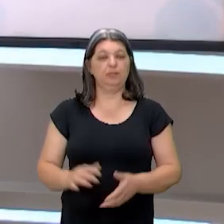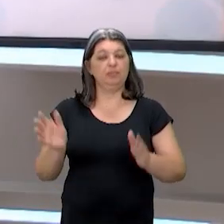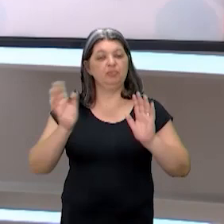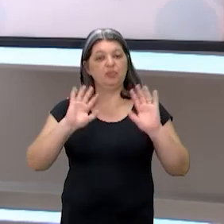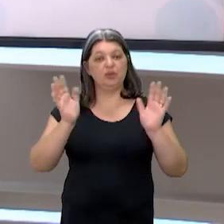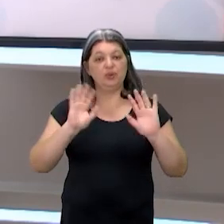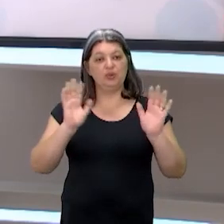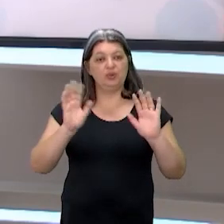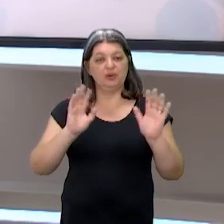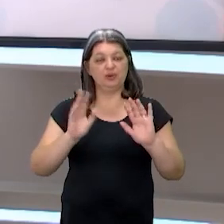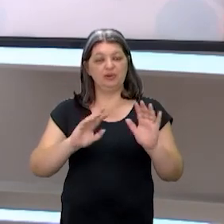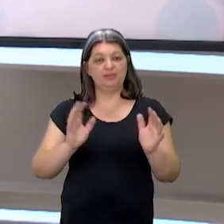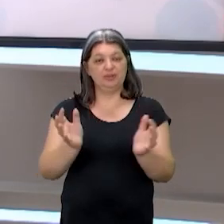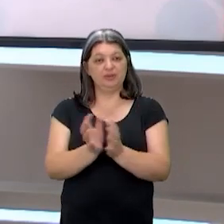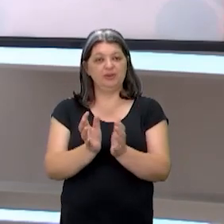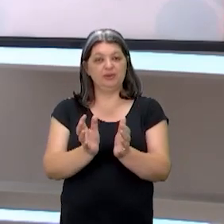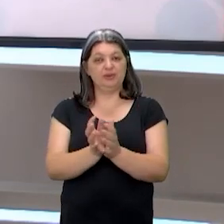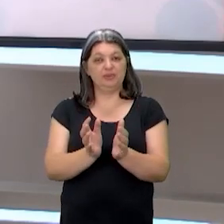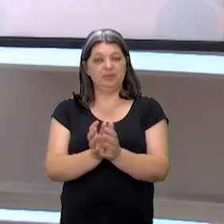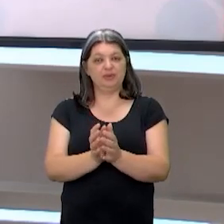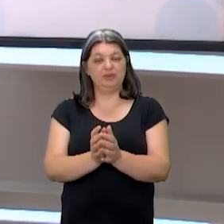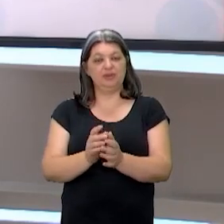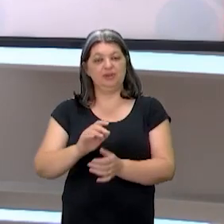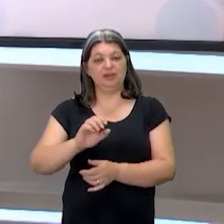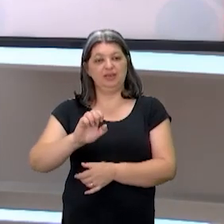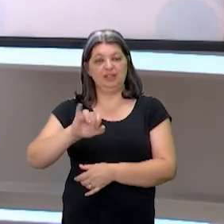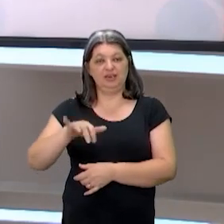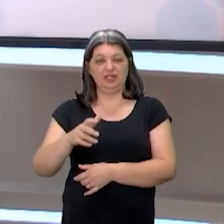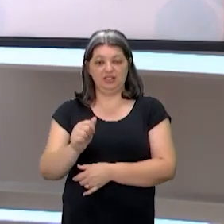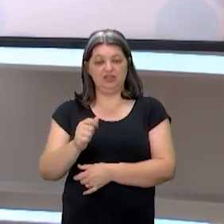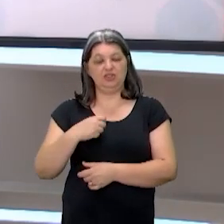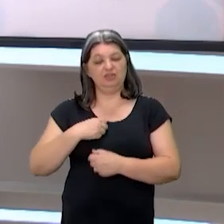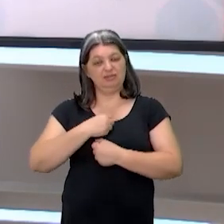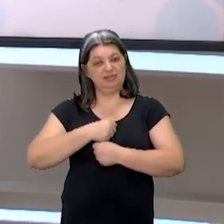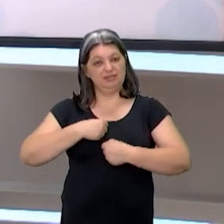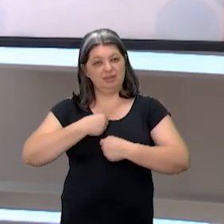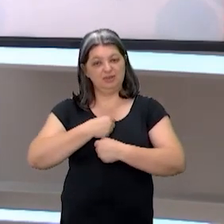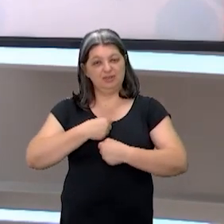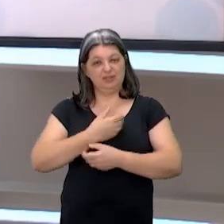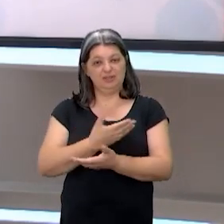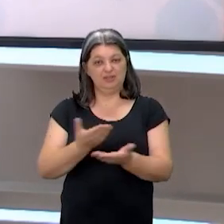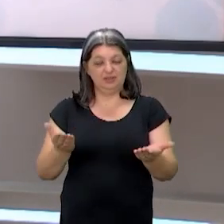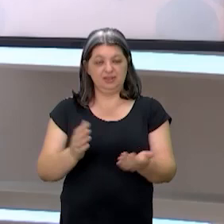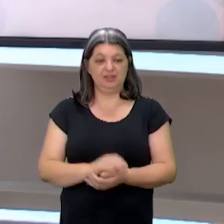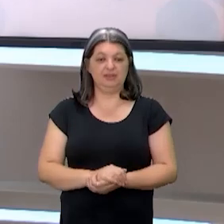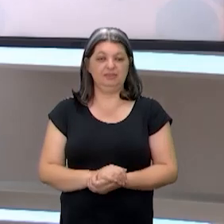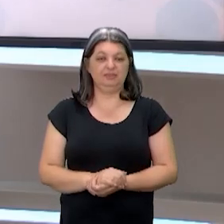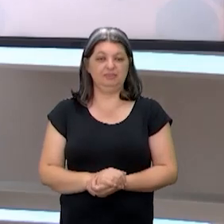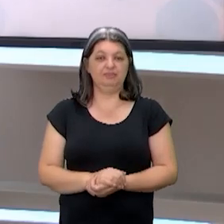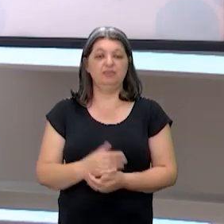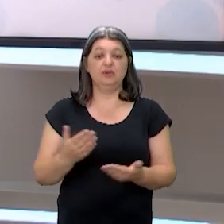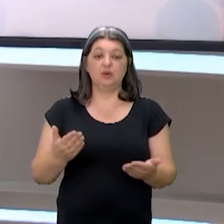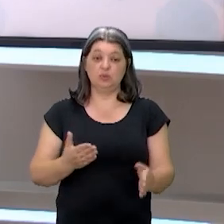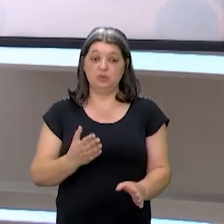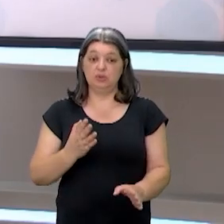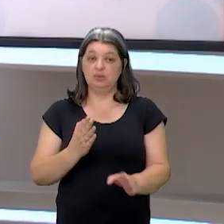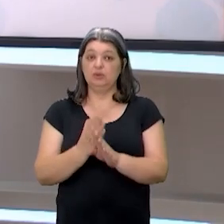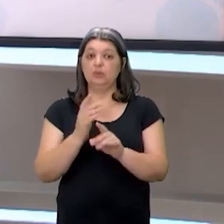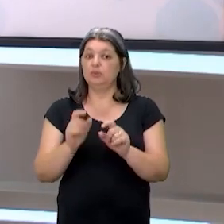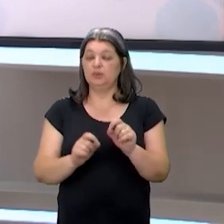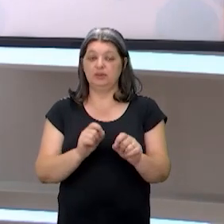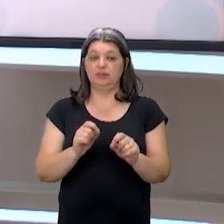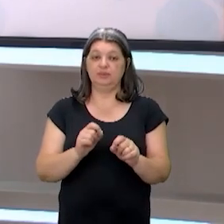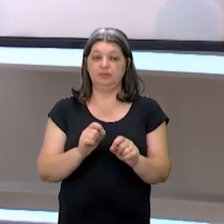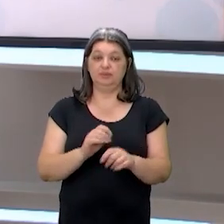Olá, galera do segundo termo EJA, eu estava com saudade de vocês. A gente vai ter um encontro aqui